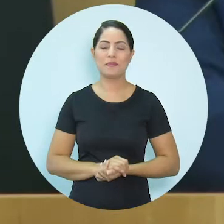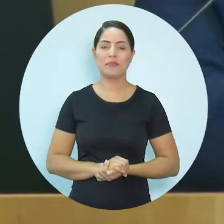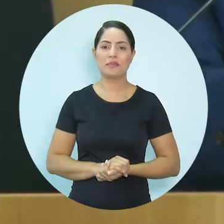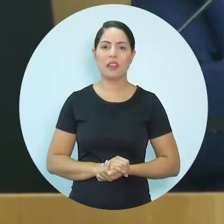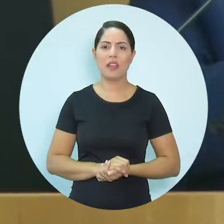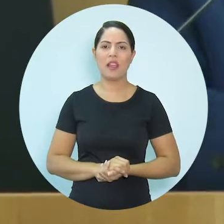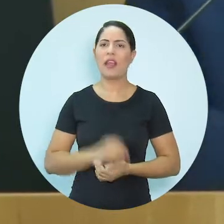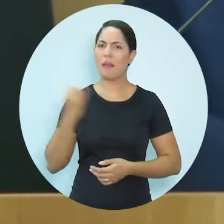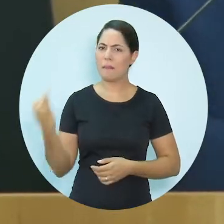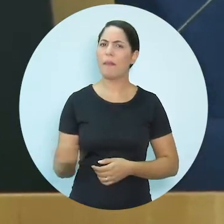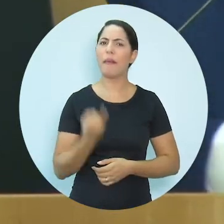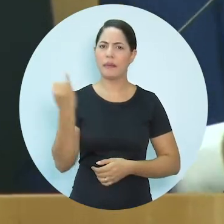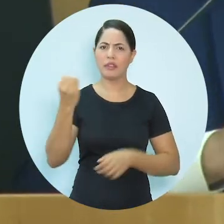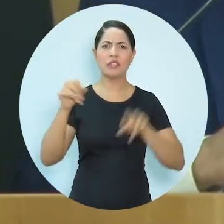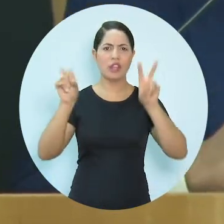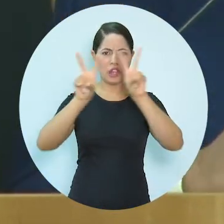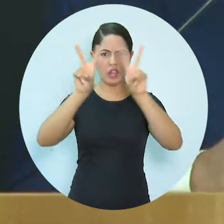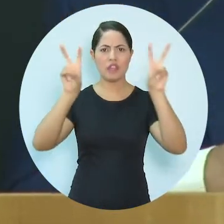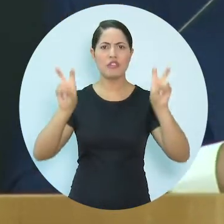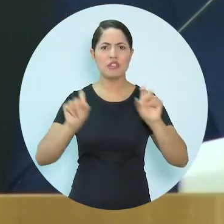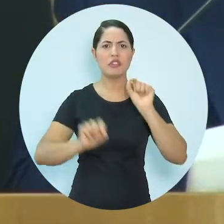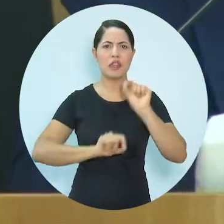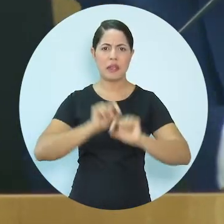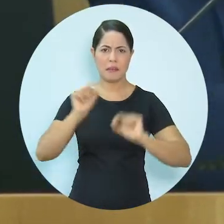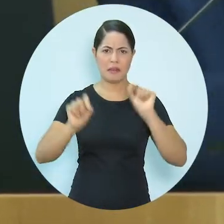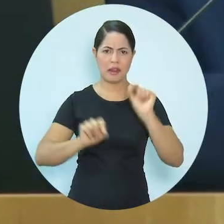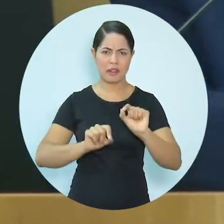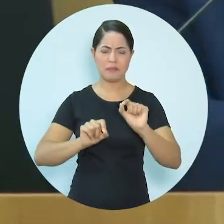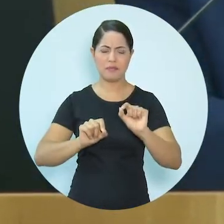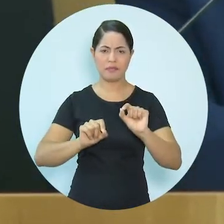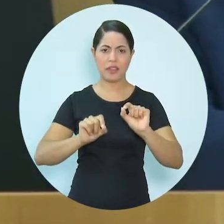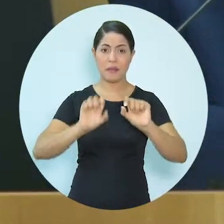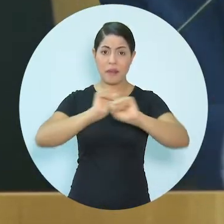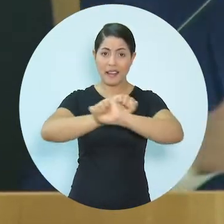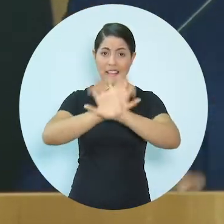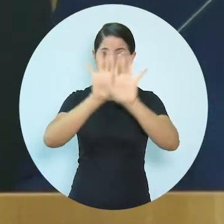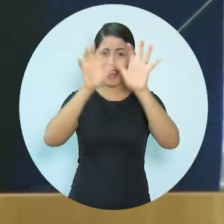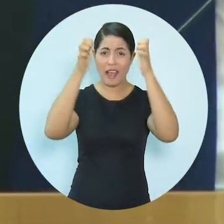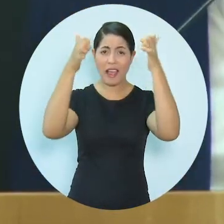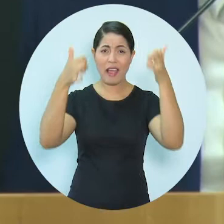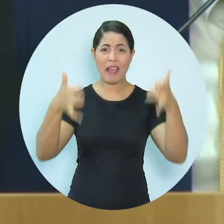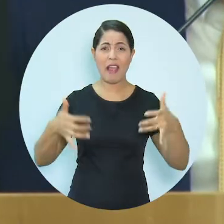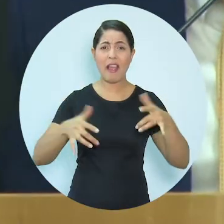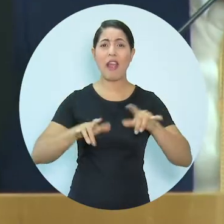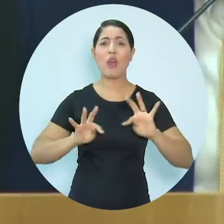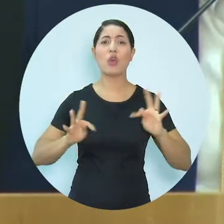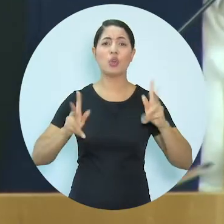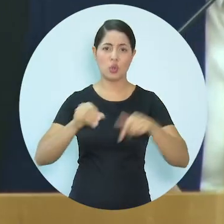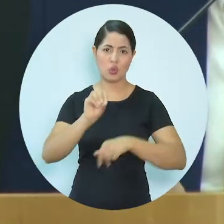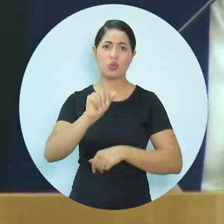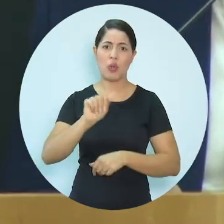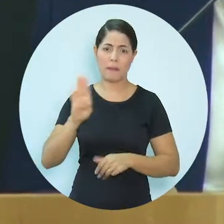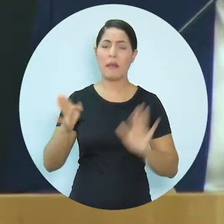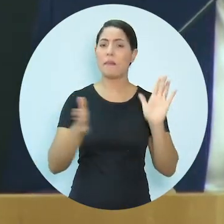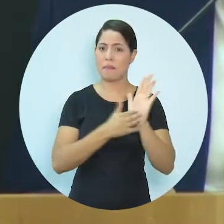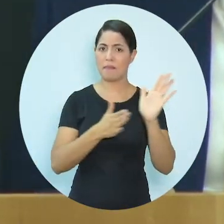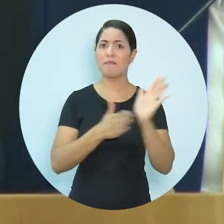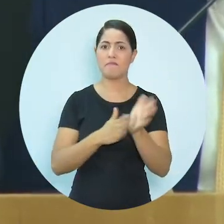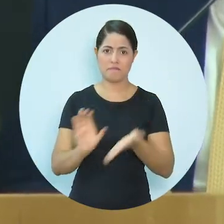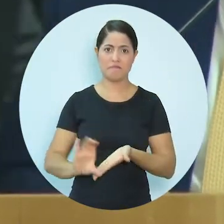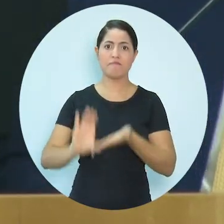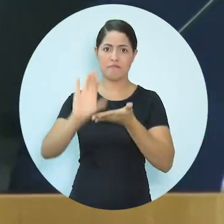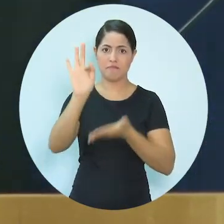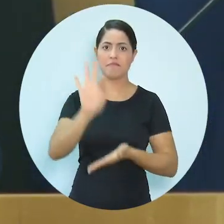sistema de ouvidoria é um passo importante na estrutura de transparência da nossa entidade. Parabéns ao Conselho